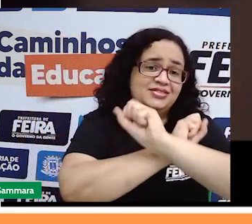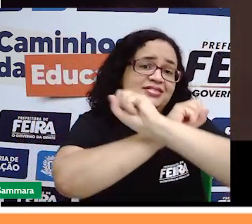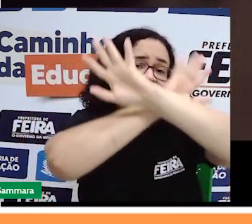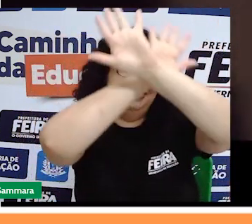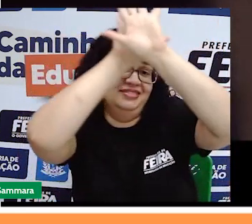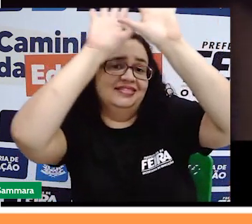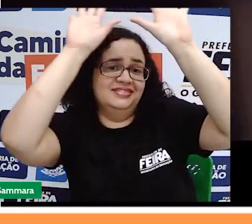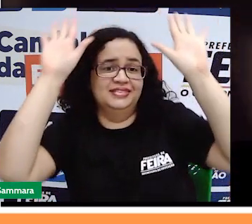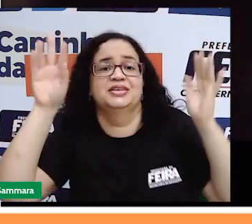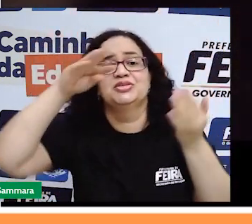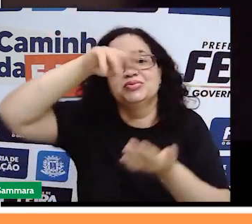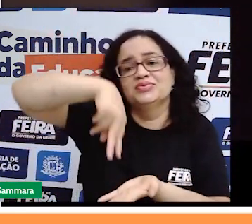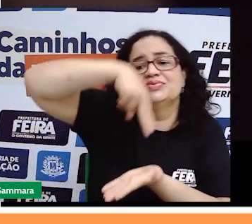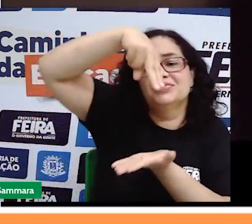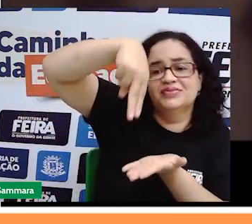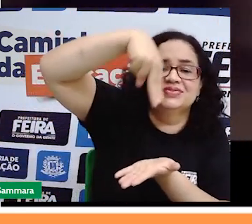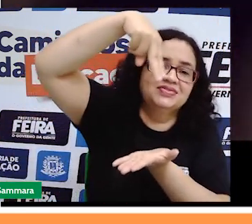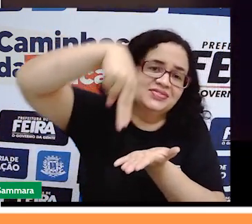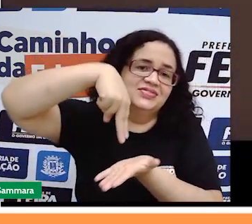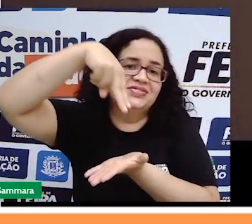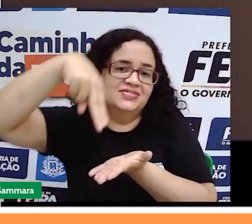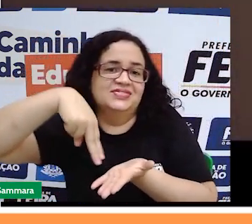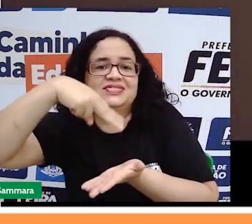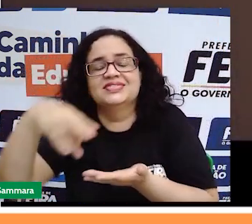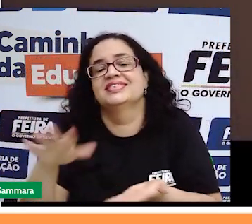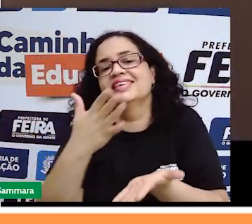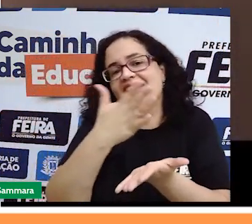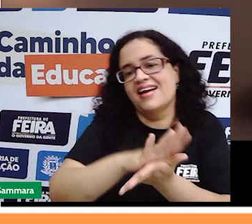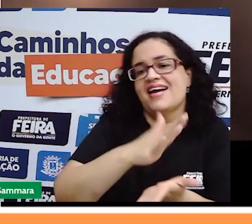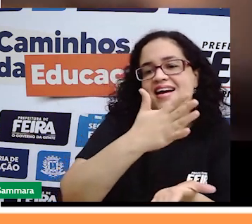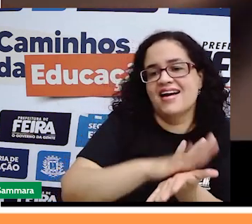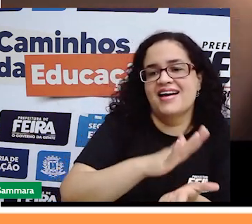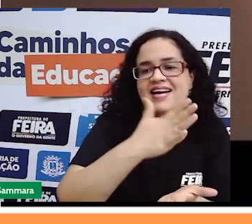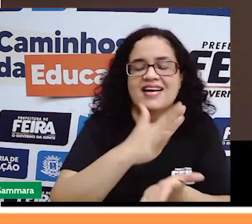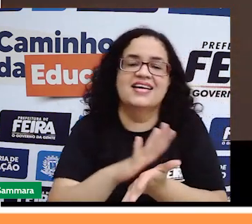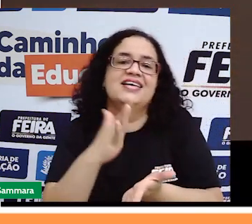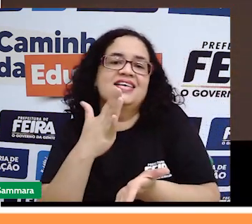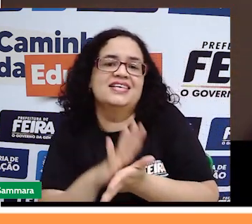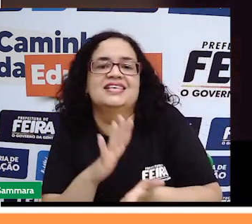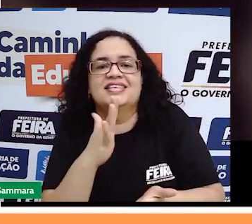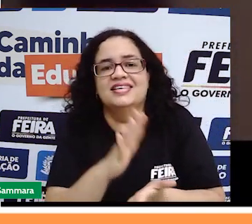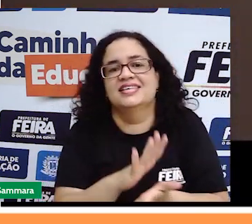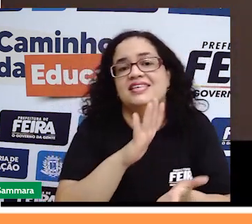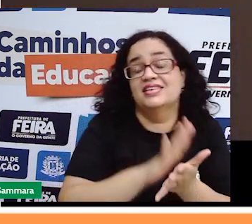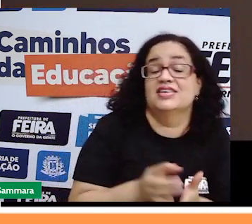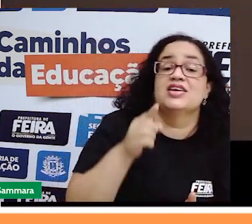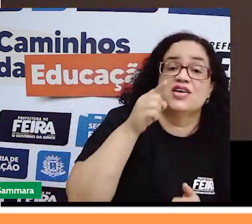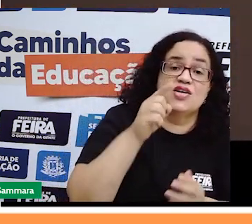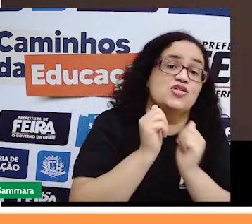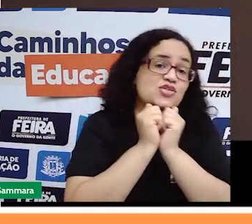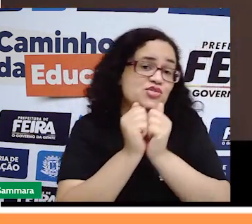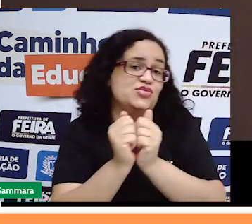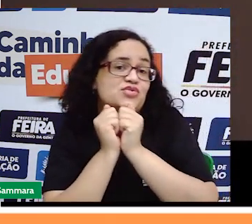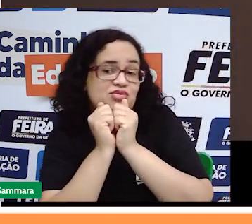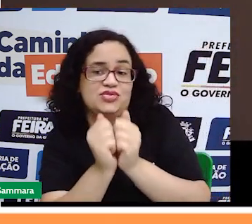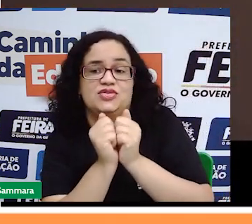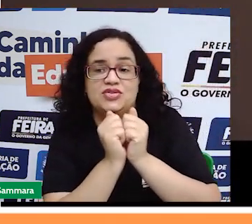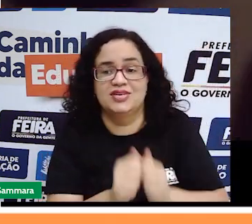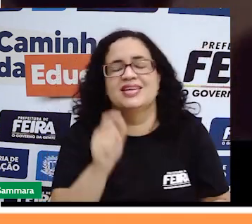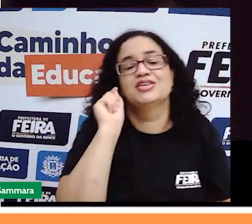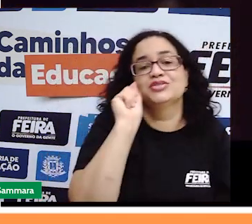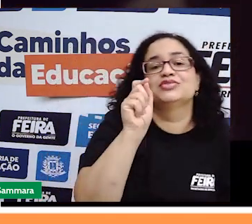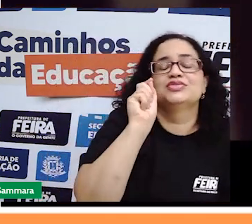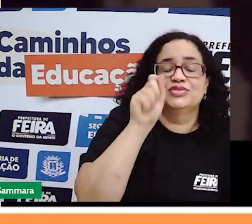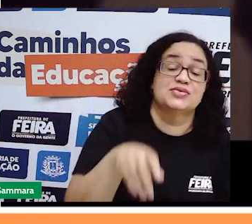que ela dança, dança rumba, dança samba. Dança o que você dançar, só você é o seu par. O que é o que